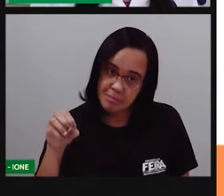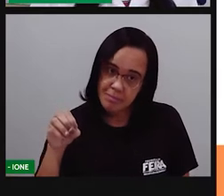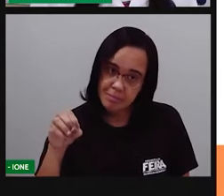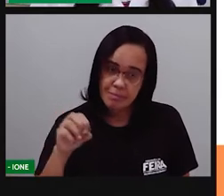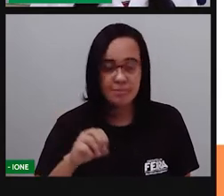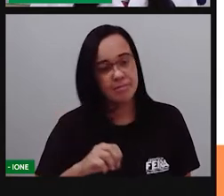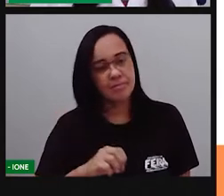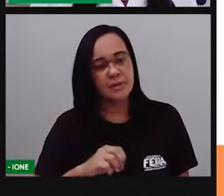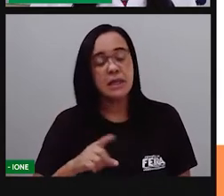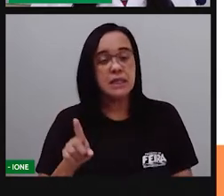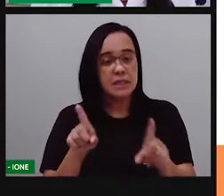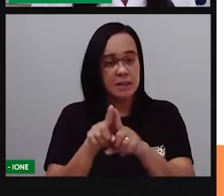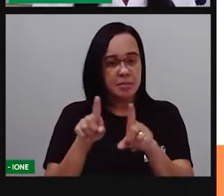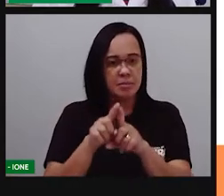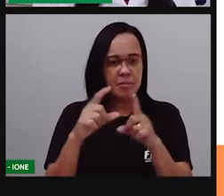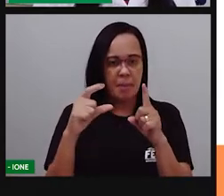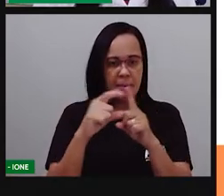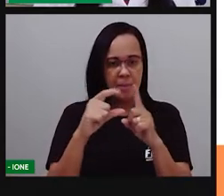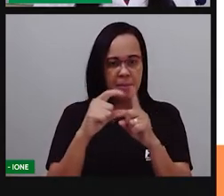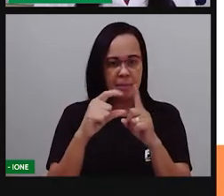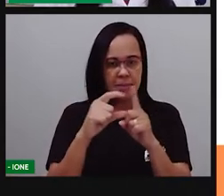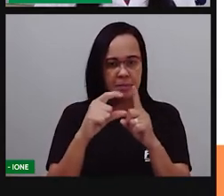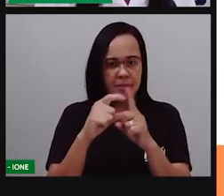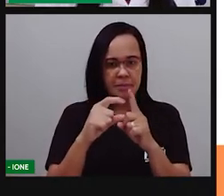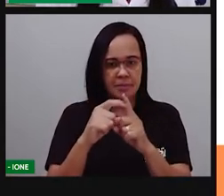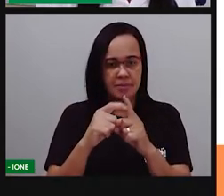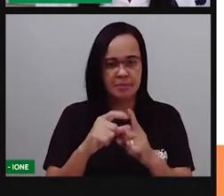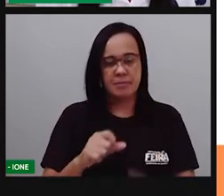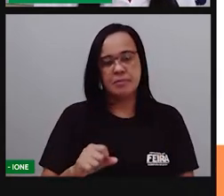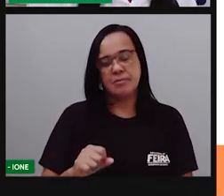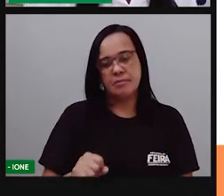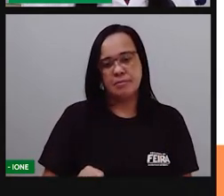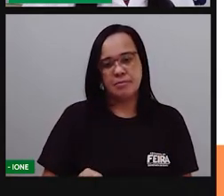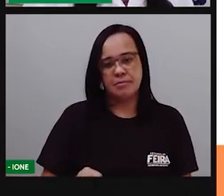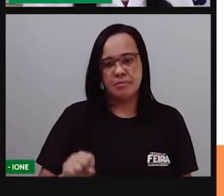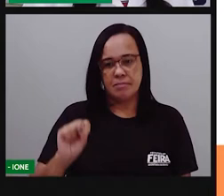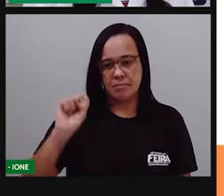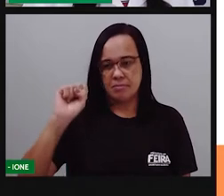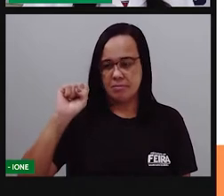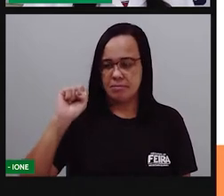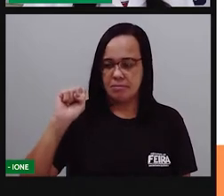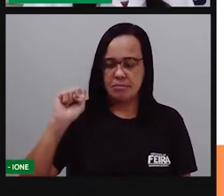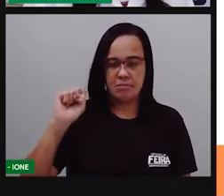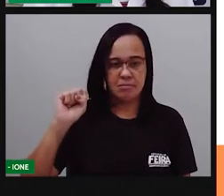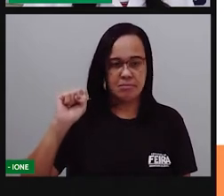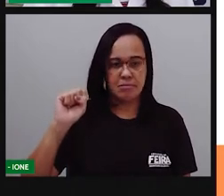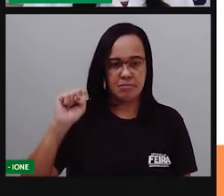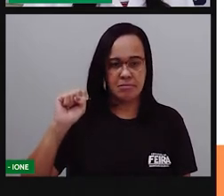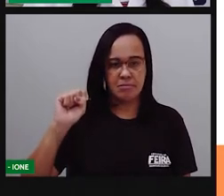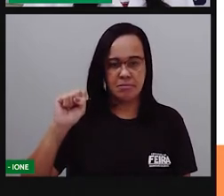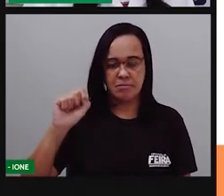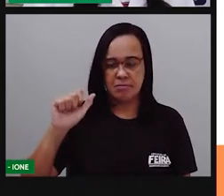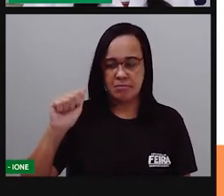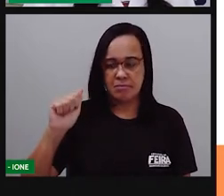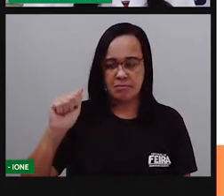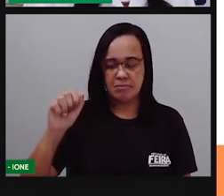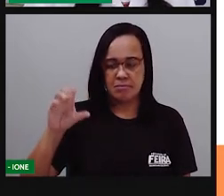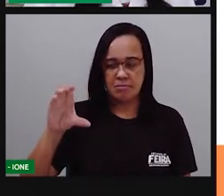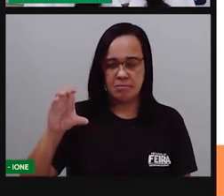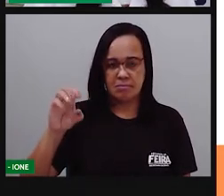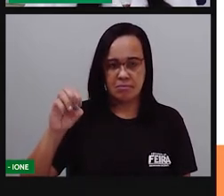e na palavra tá bom eu tapo